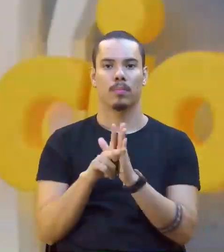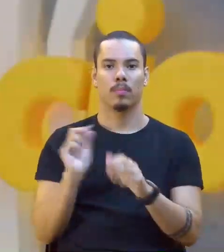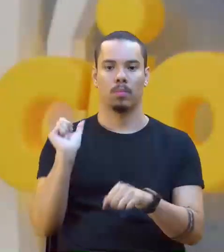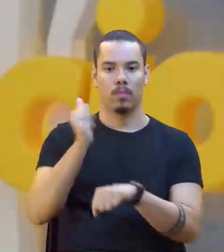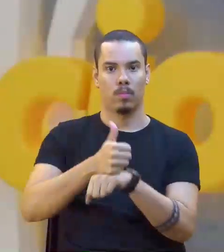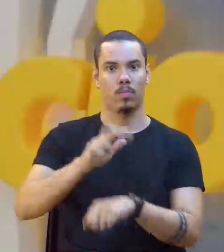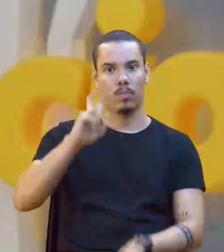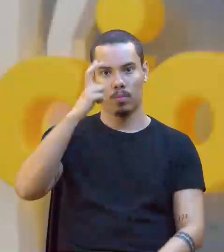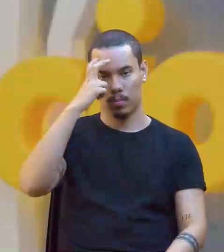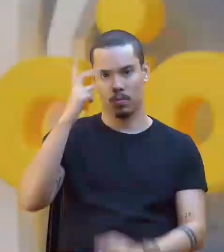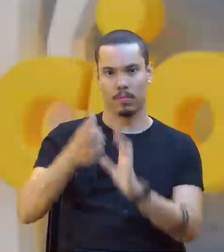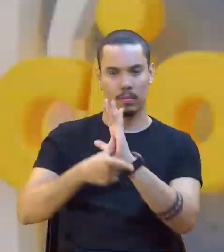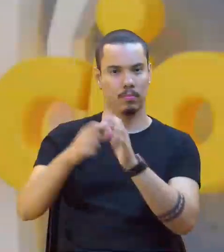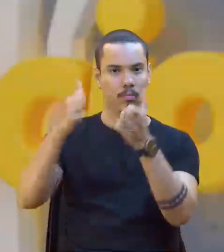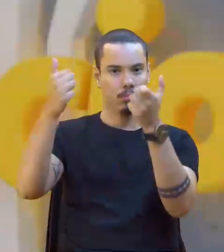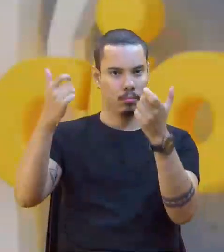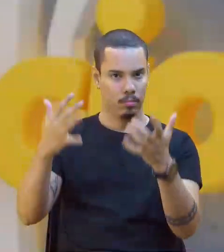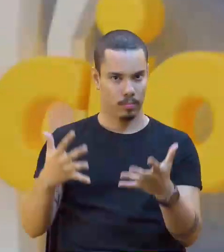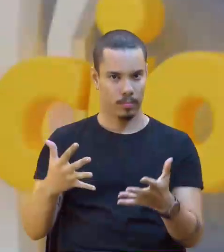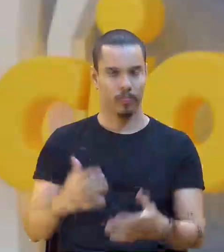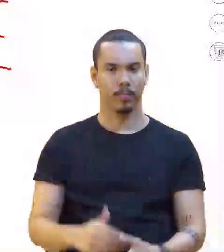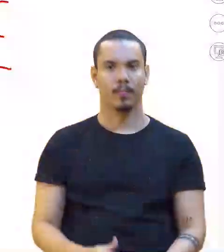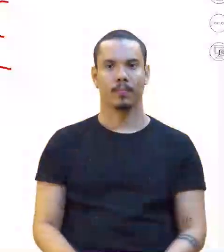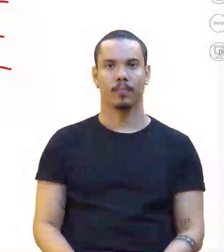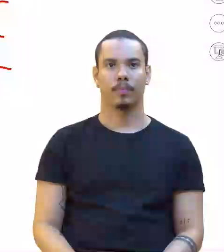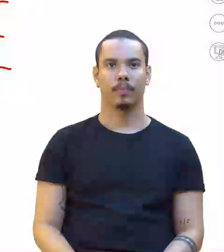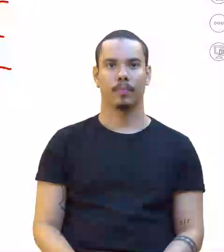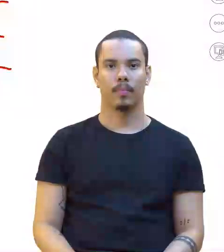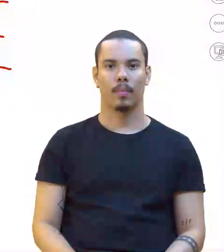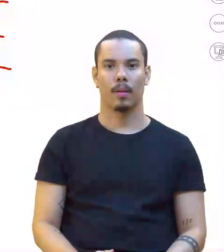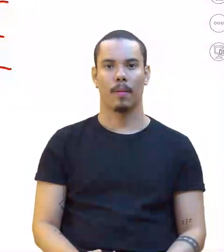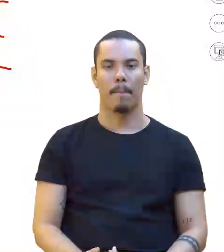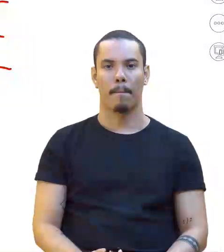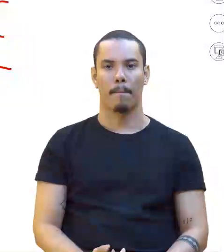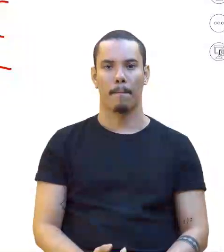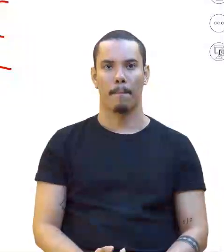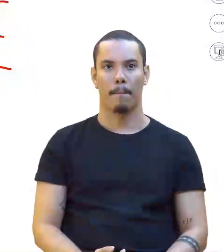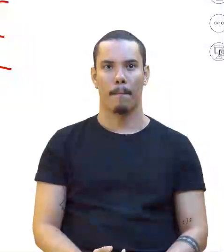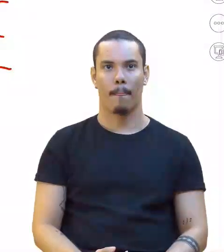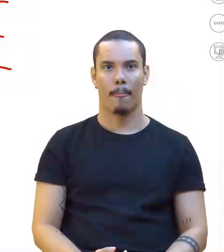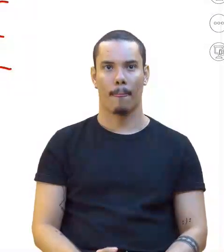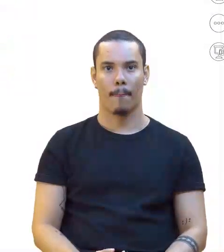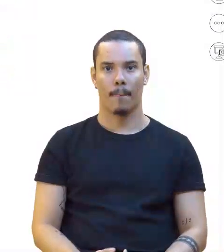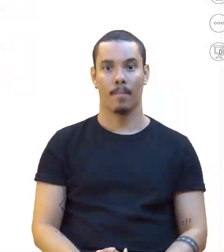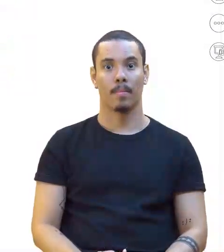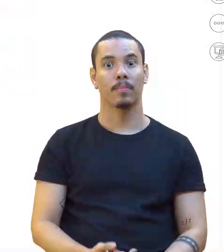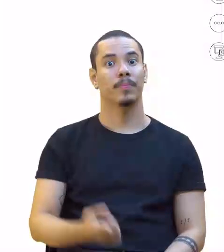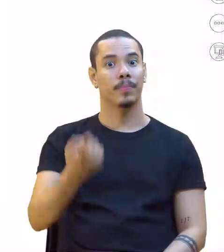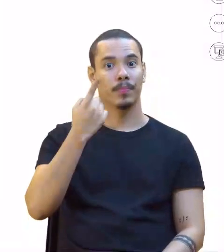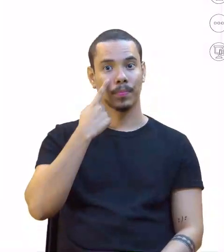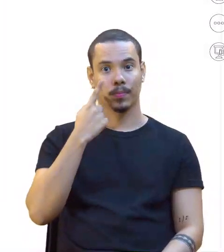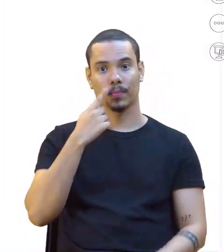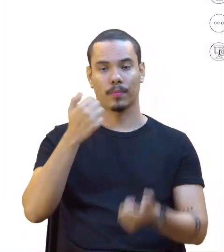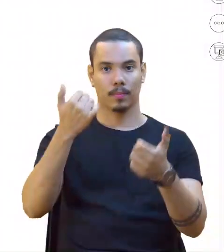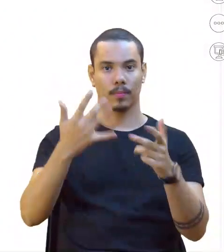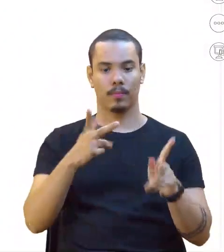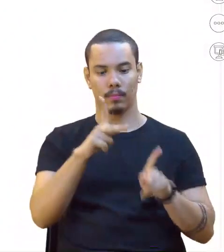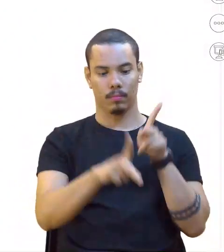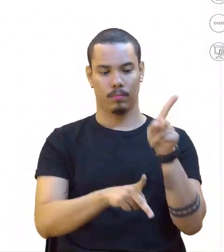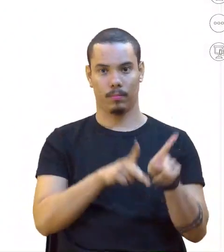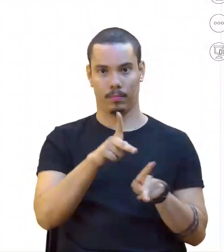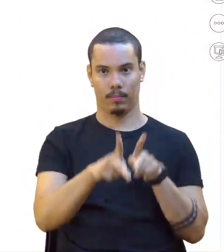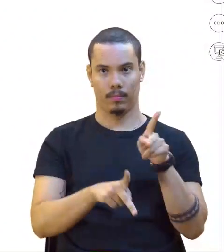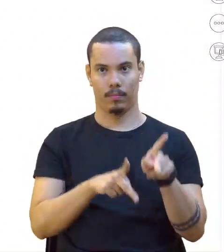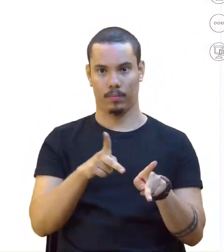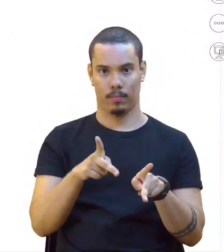quero mostrar para vocês. Então vamos ao quadro para a gente conhecer também a cultura popular, né? Então vamos